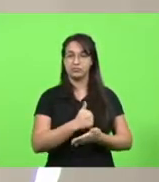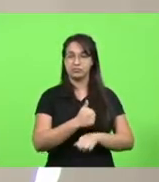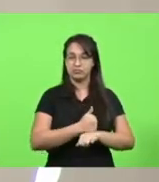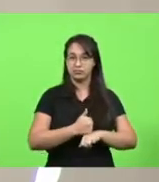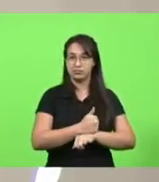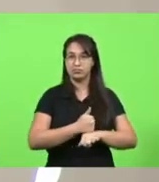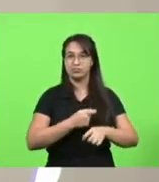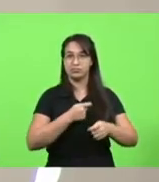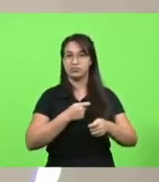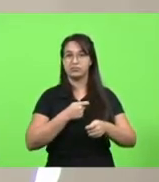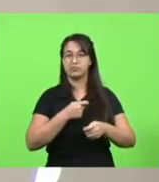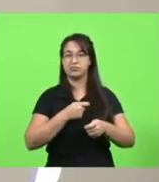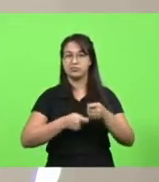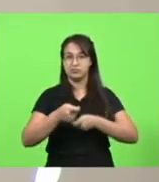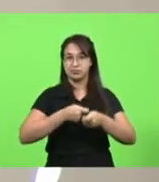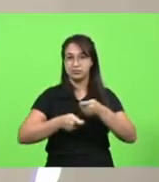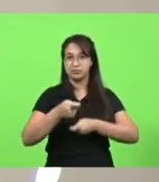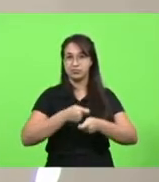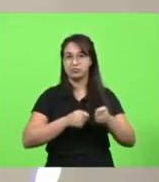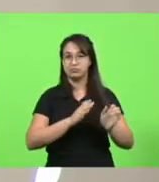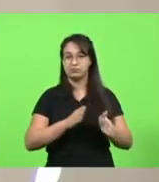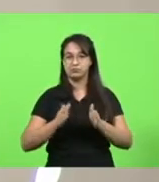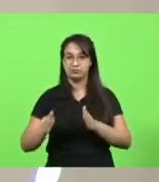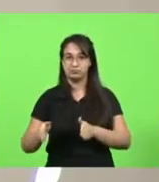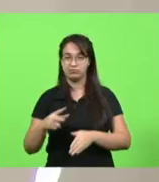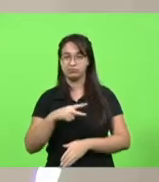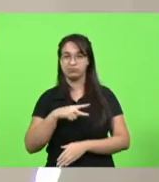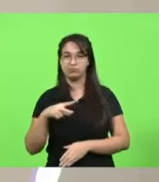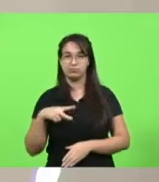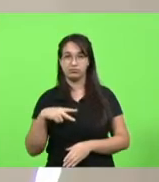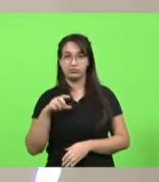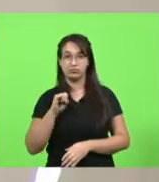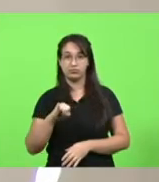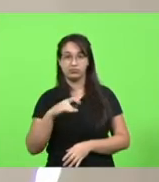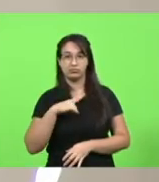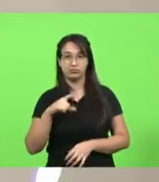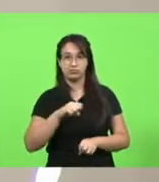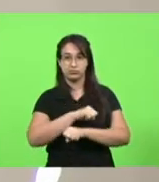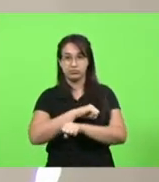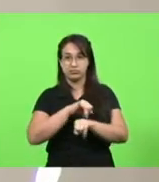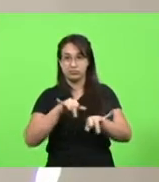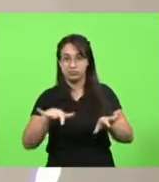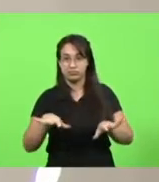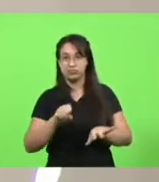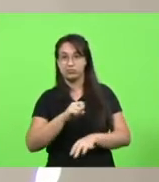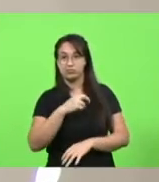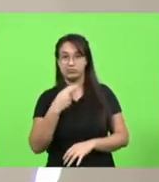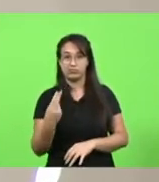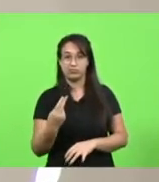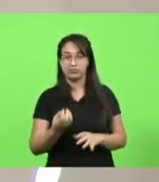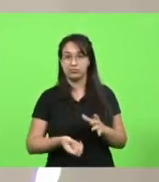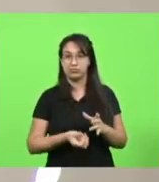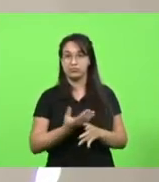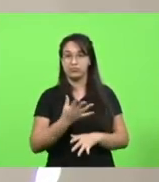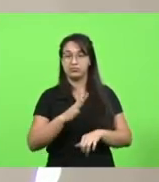de doenças e manutenção da ordem pública em casos de epidemia, pandemia ou surtos provocados por